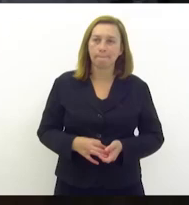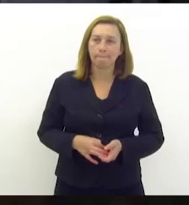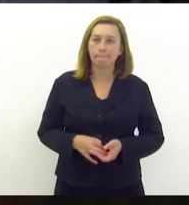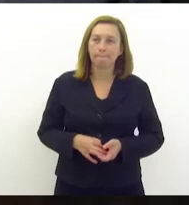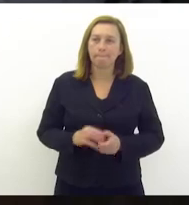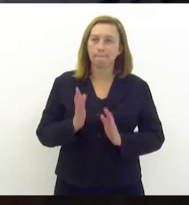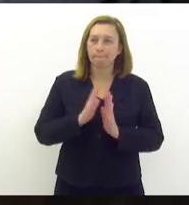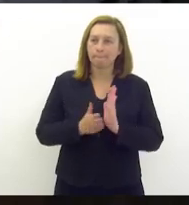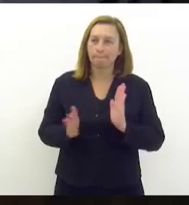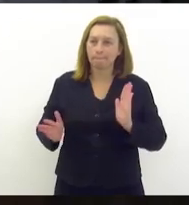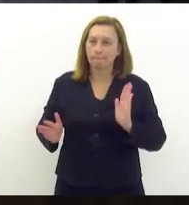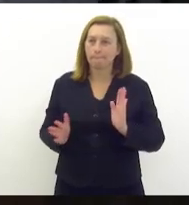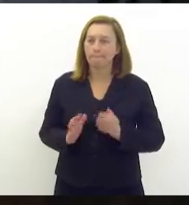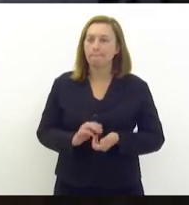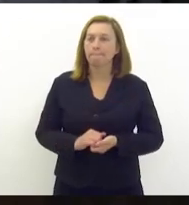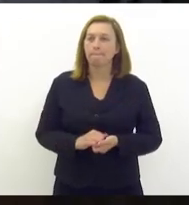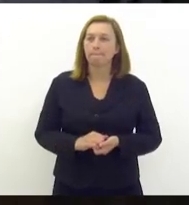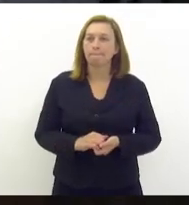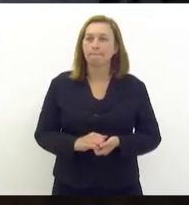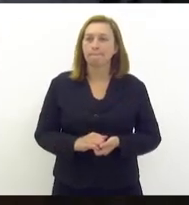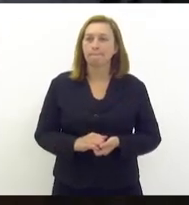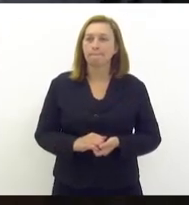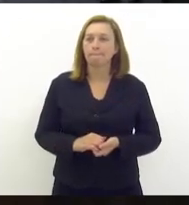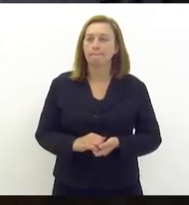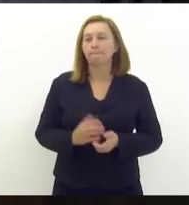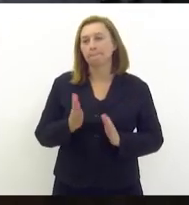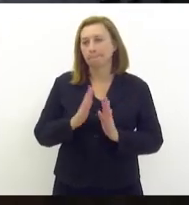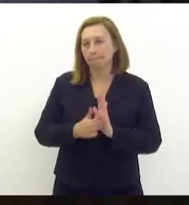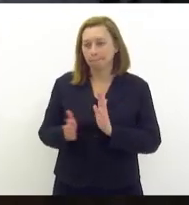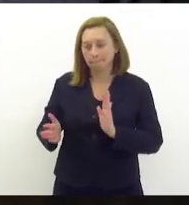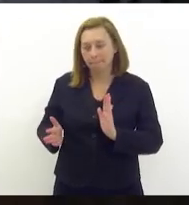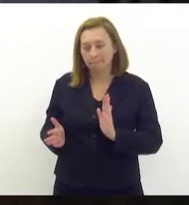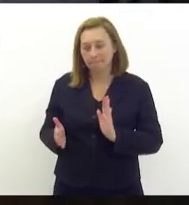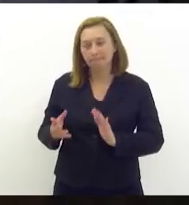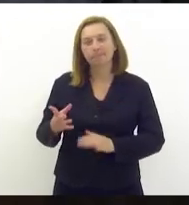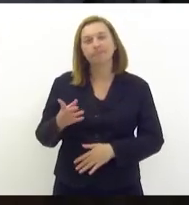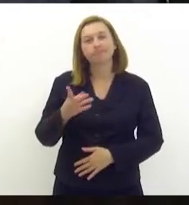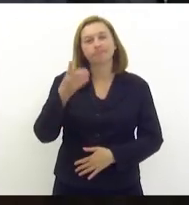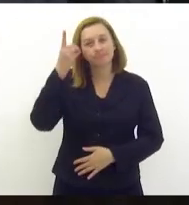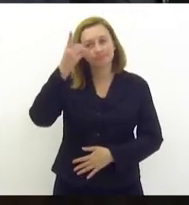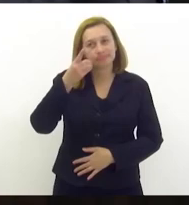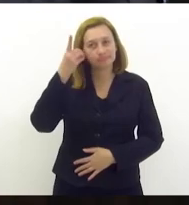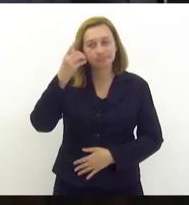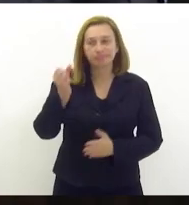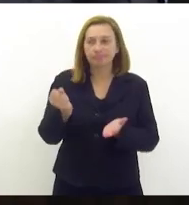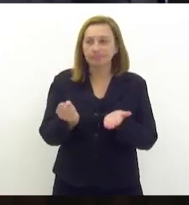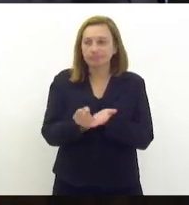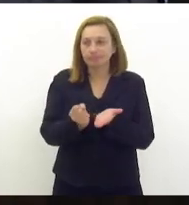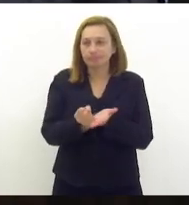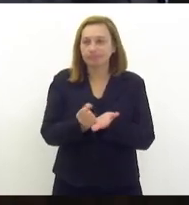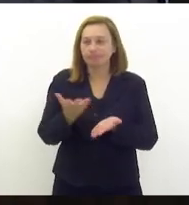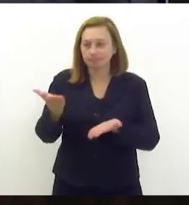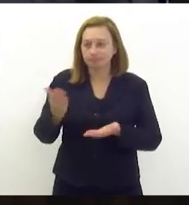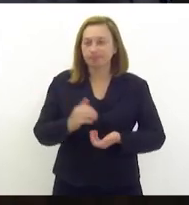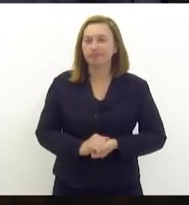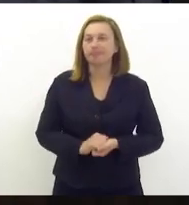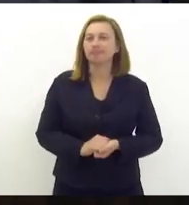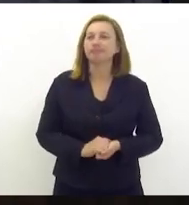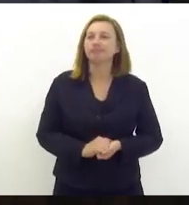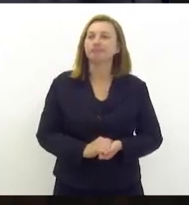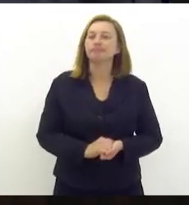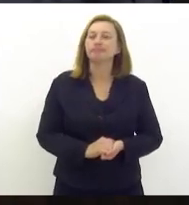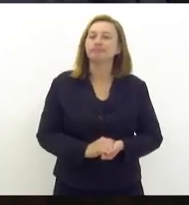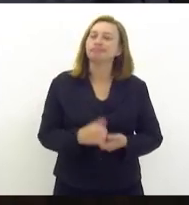pela pela ordem que nosso nome Deputado Samuel Malafaia com a palavra eu